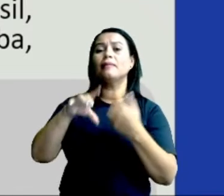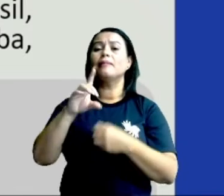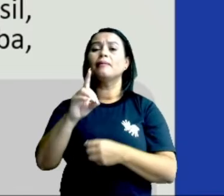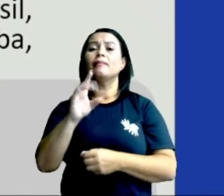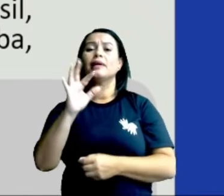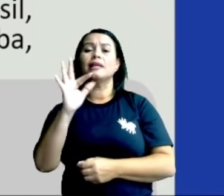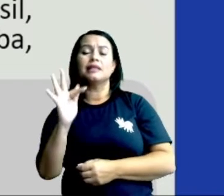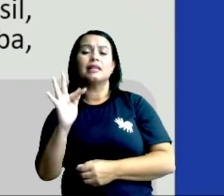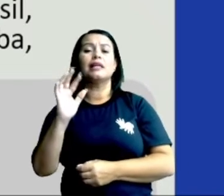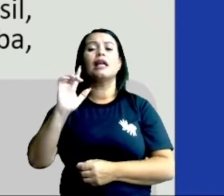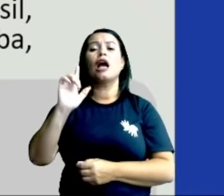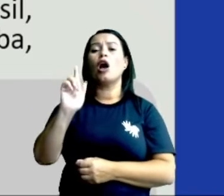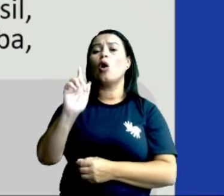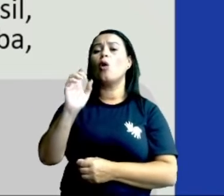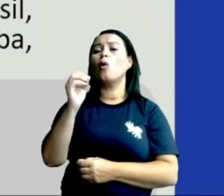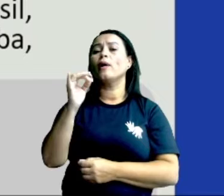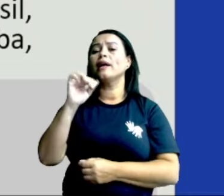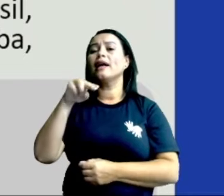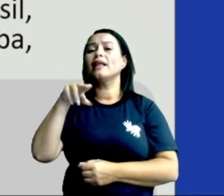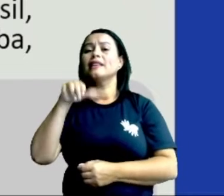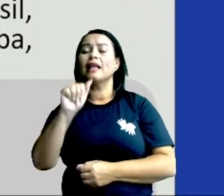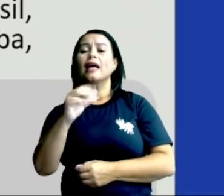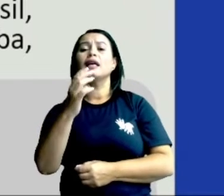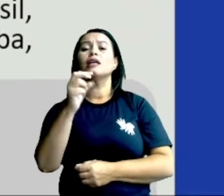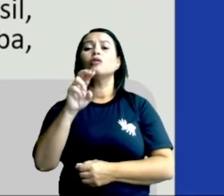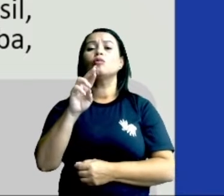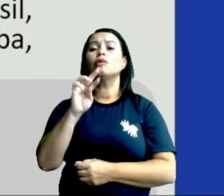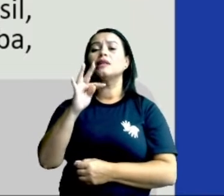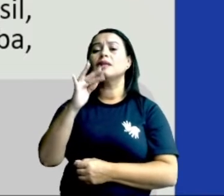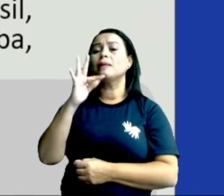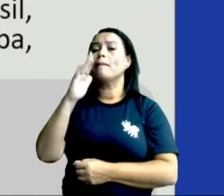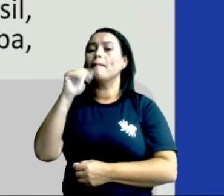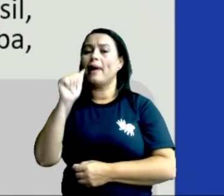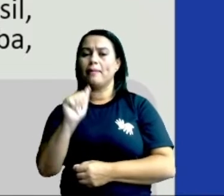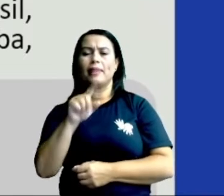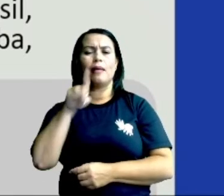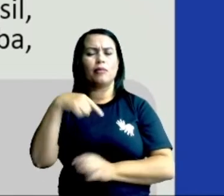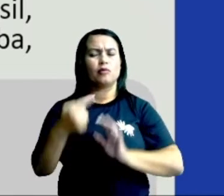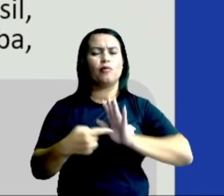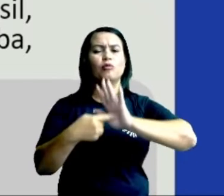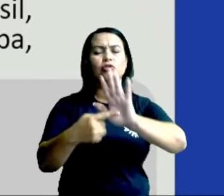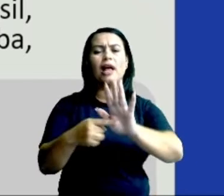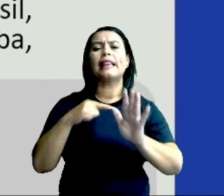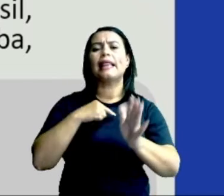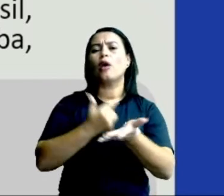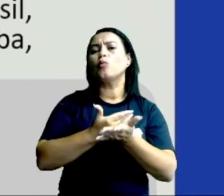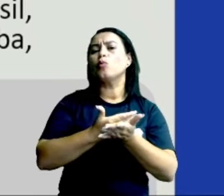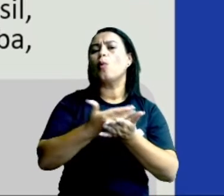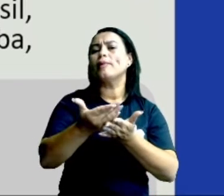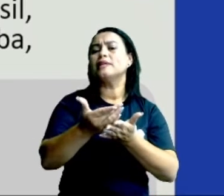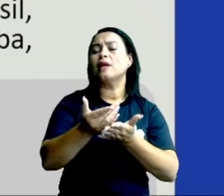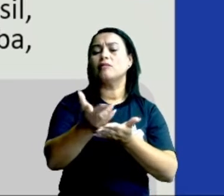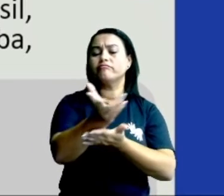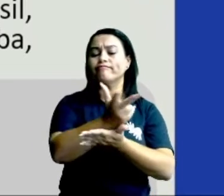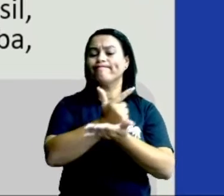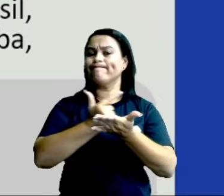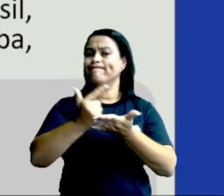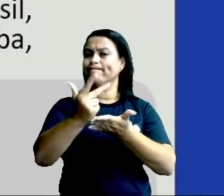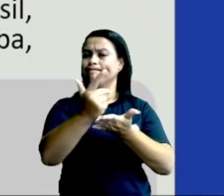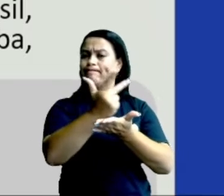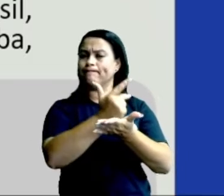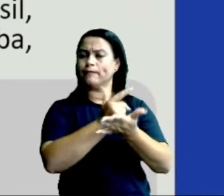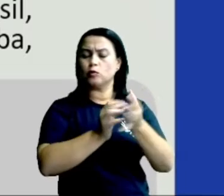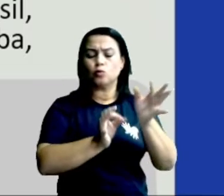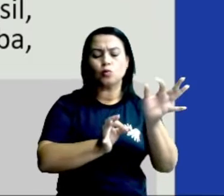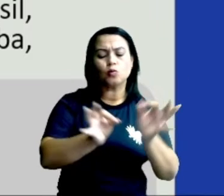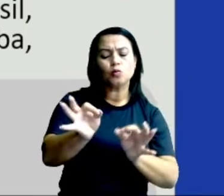Curitiba e algumas outras que eu vou mostrar a vocês. As planejadas são aquelas que inicialmente elas surgem no papel. Elas